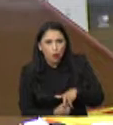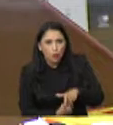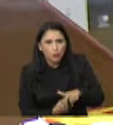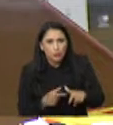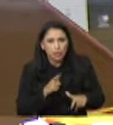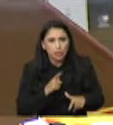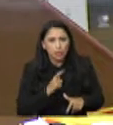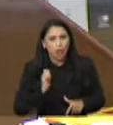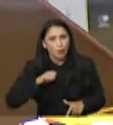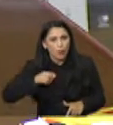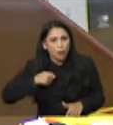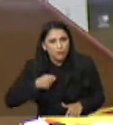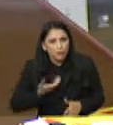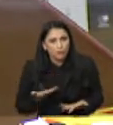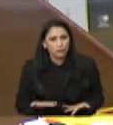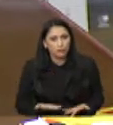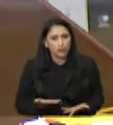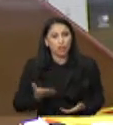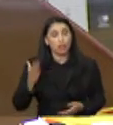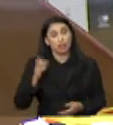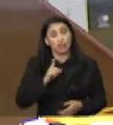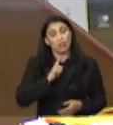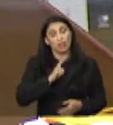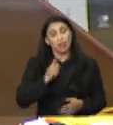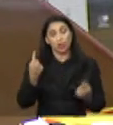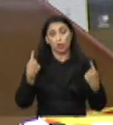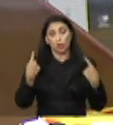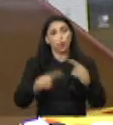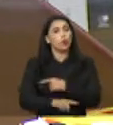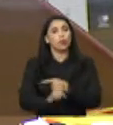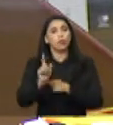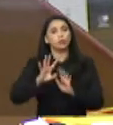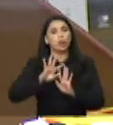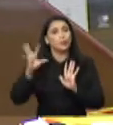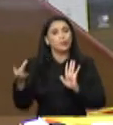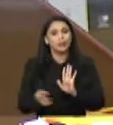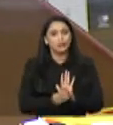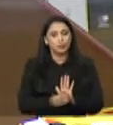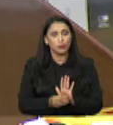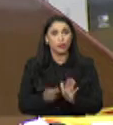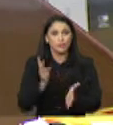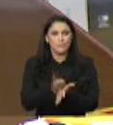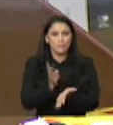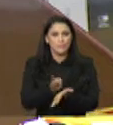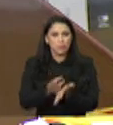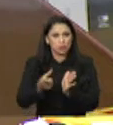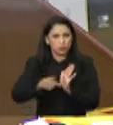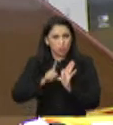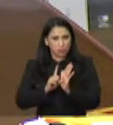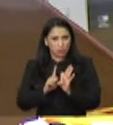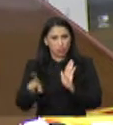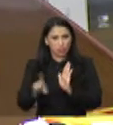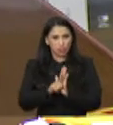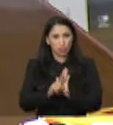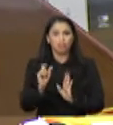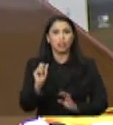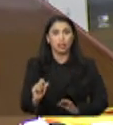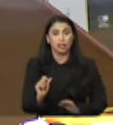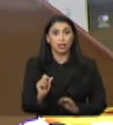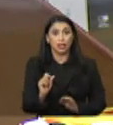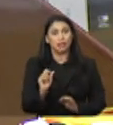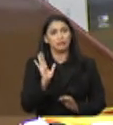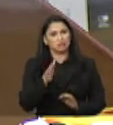imbuídos de uma fé e desonestidade intelectual patrimonial motivo pelo qual mesmo antes da lei 14230